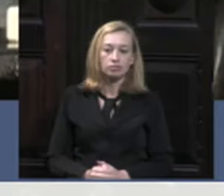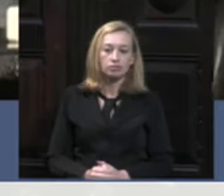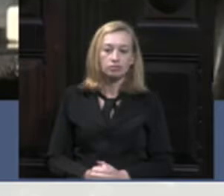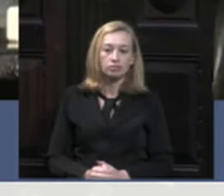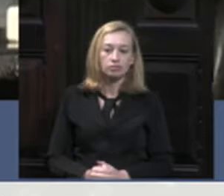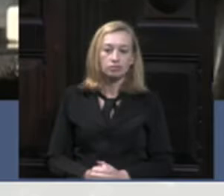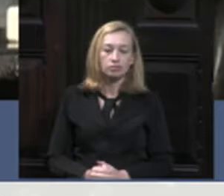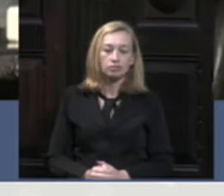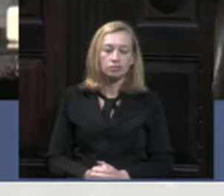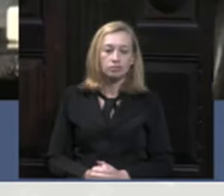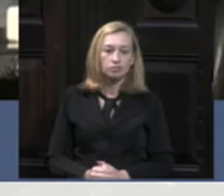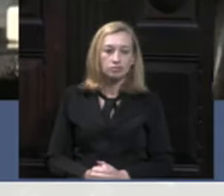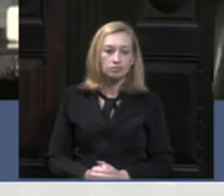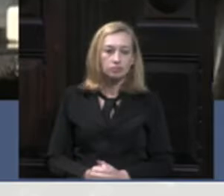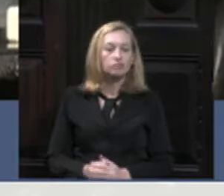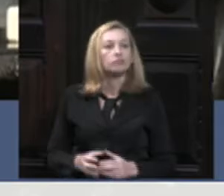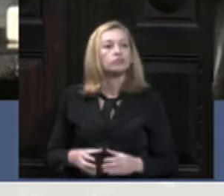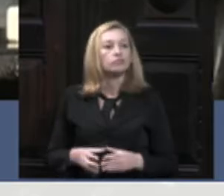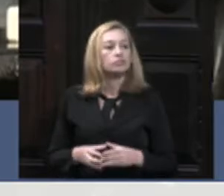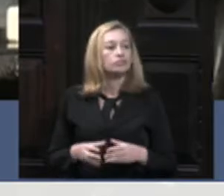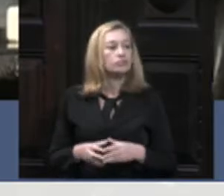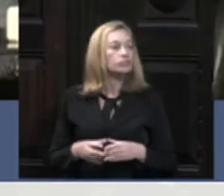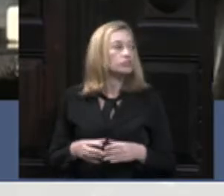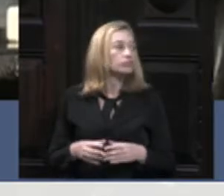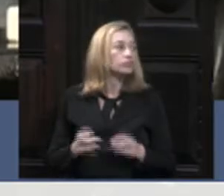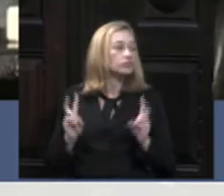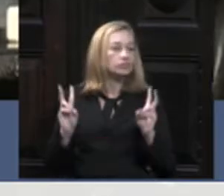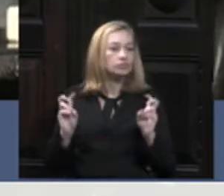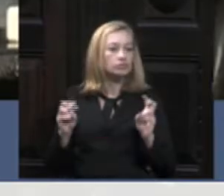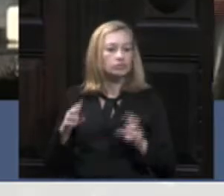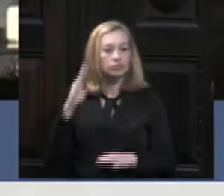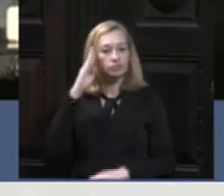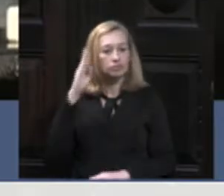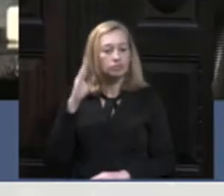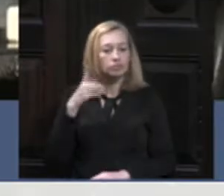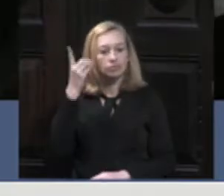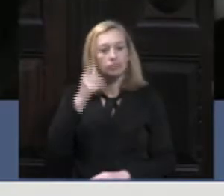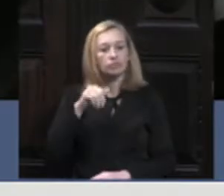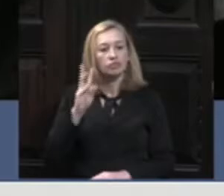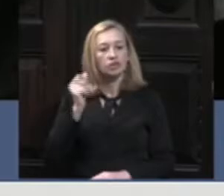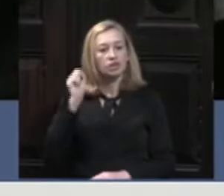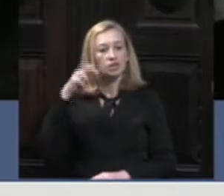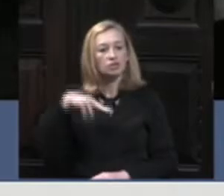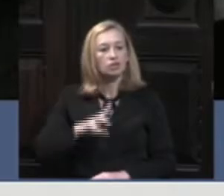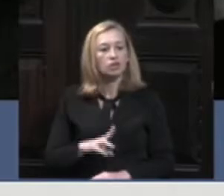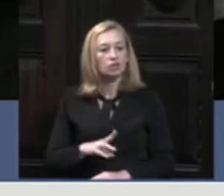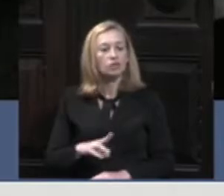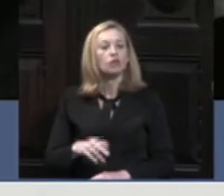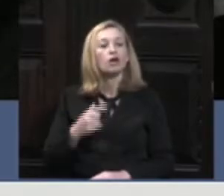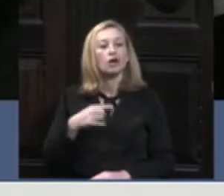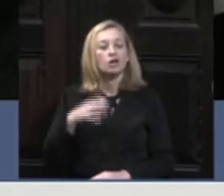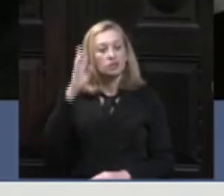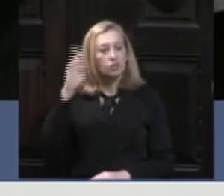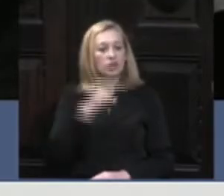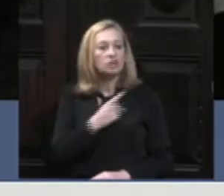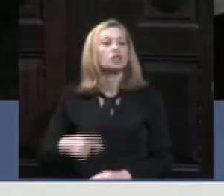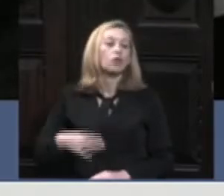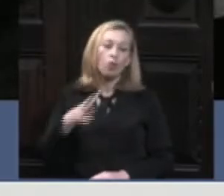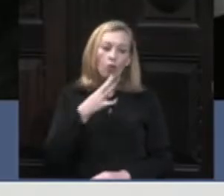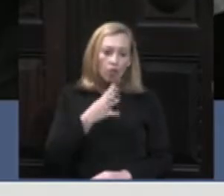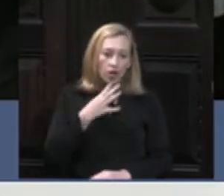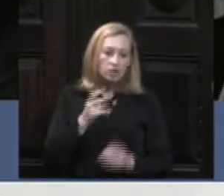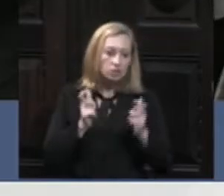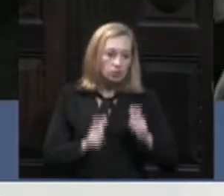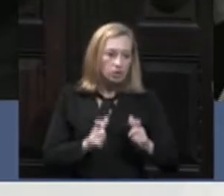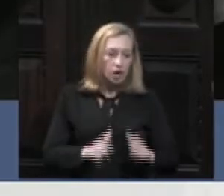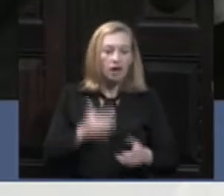Pela Comissão de Assuntos Municipais e Desenvolvimento Regional, deputado Anderson Nogueira. Senhor presidente, conheço bem a região e acredito